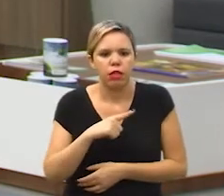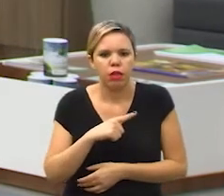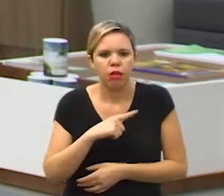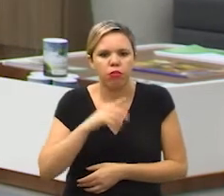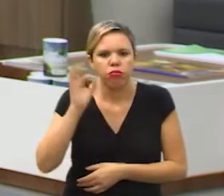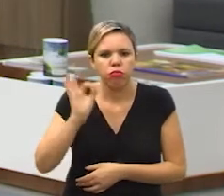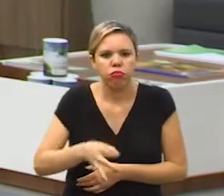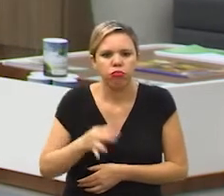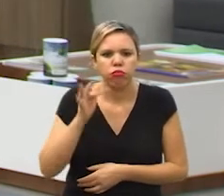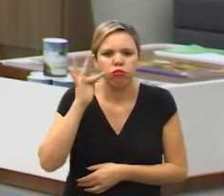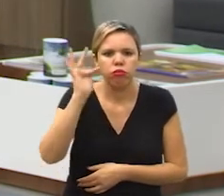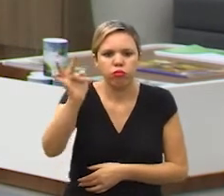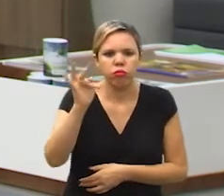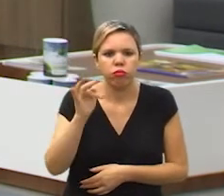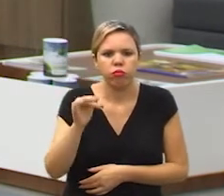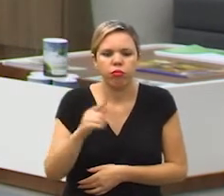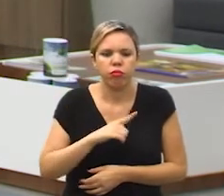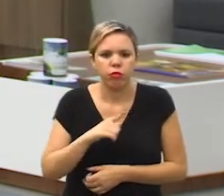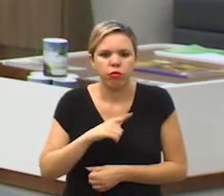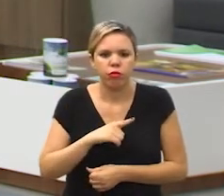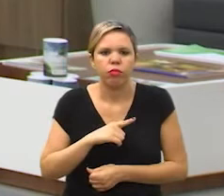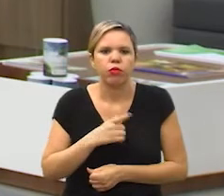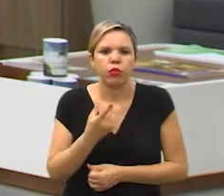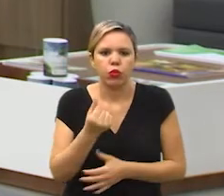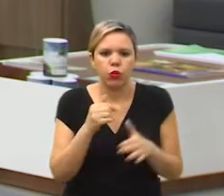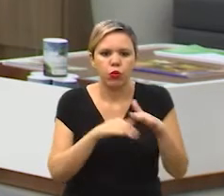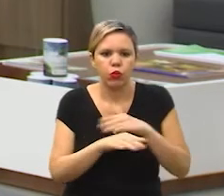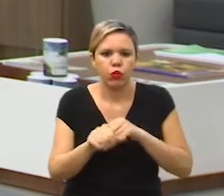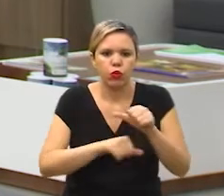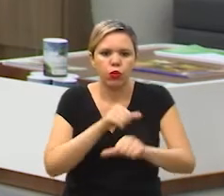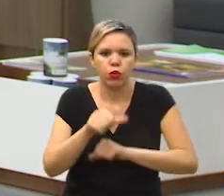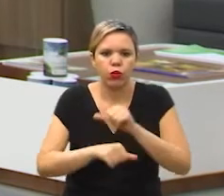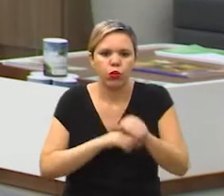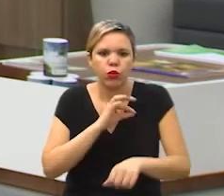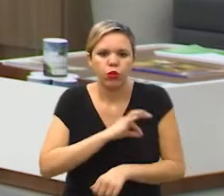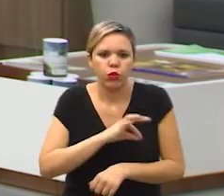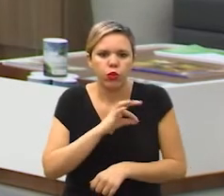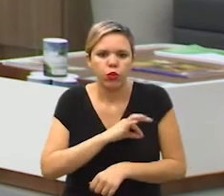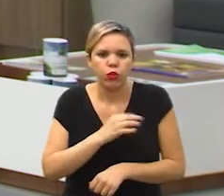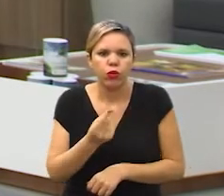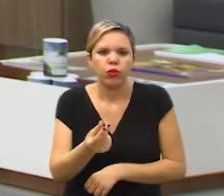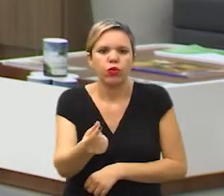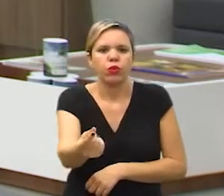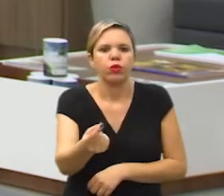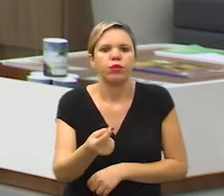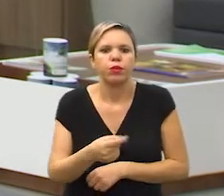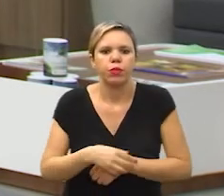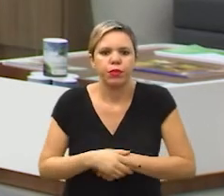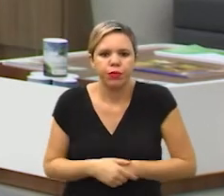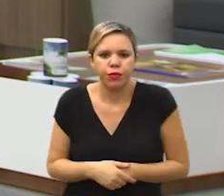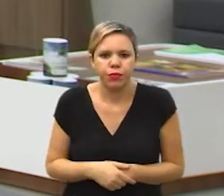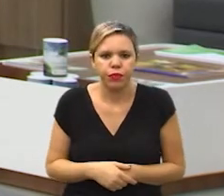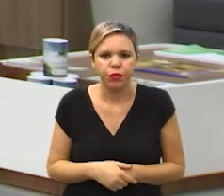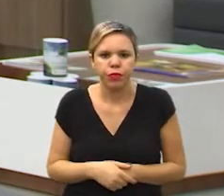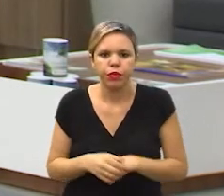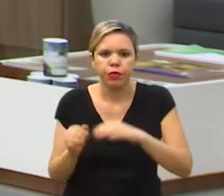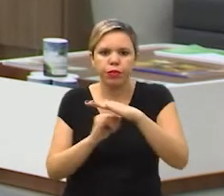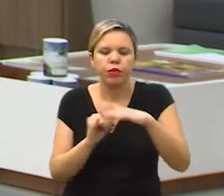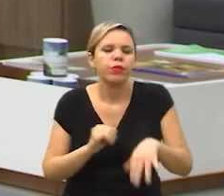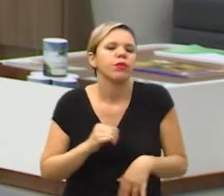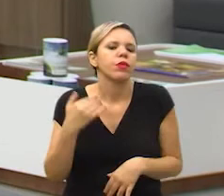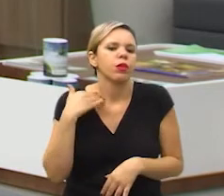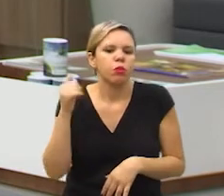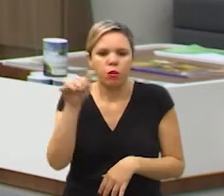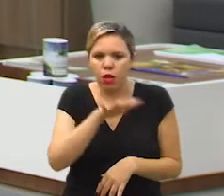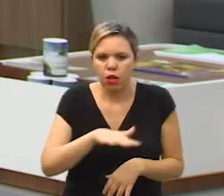essa certeza que lá na frente ele vai ter o seu recurso transformado numa renda vitalícia. Agora, as instituições